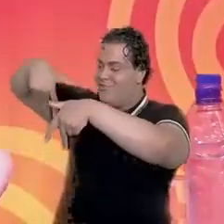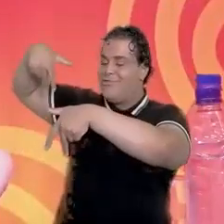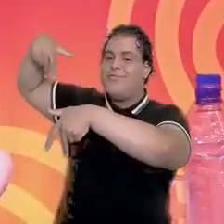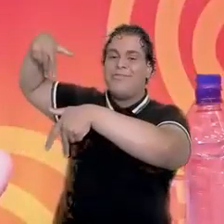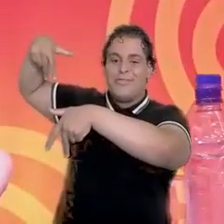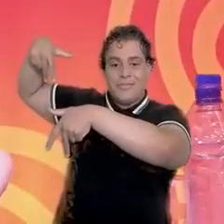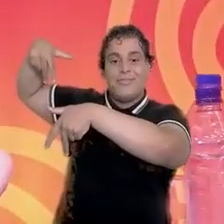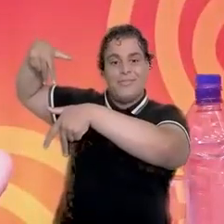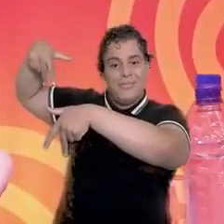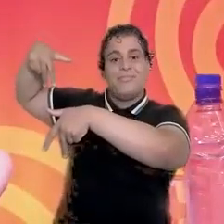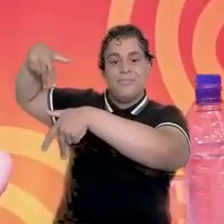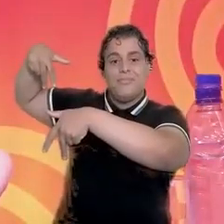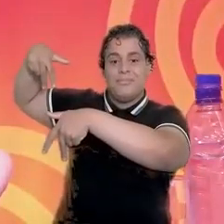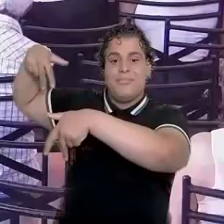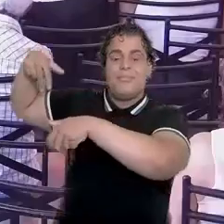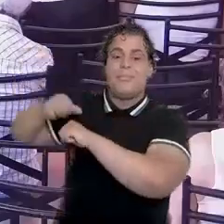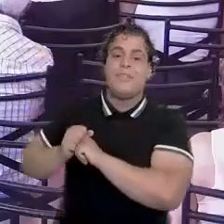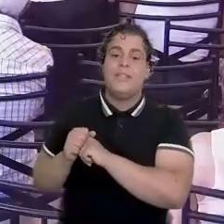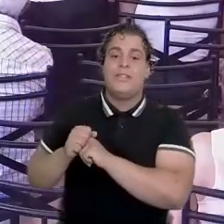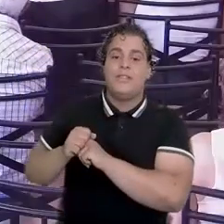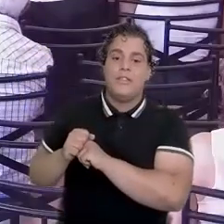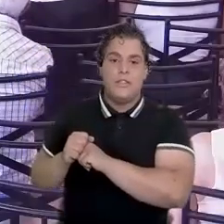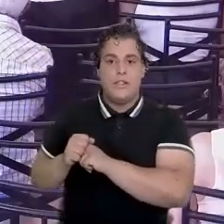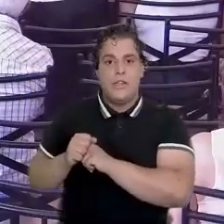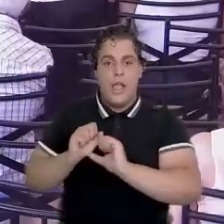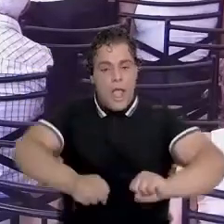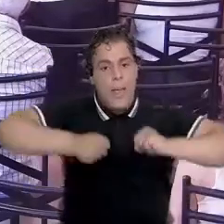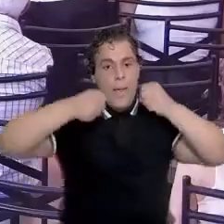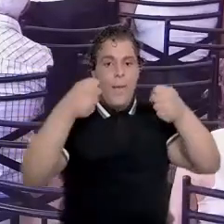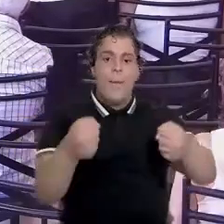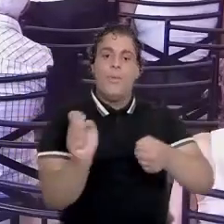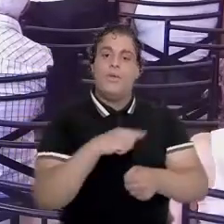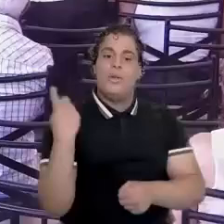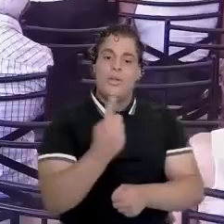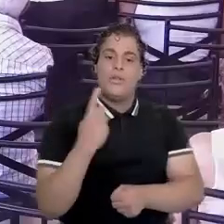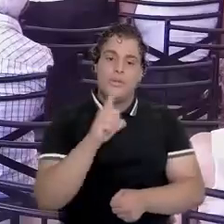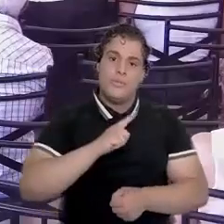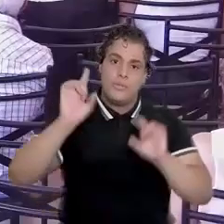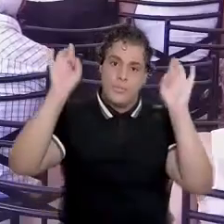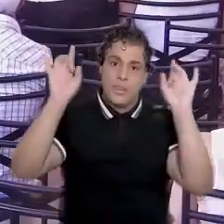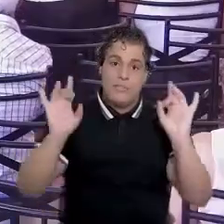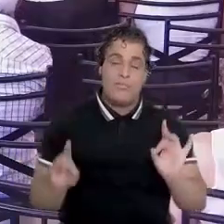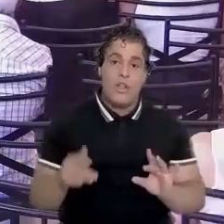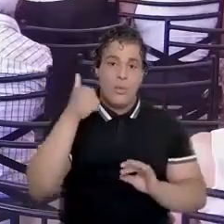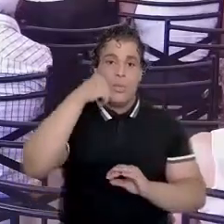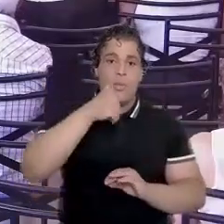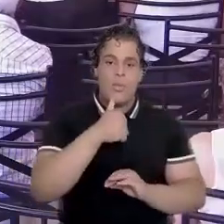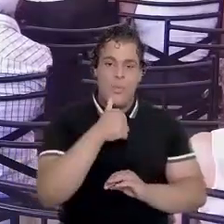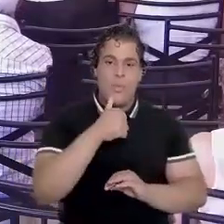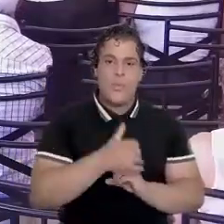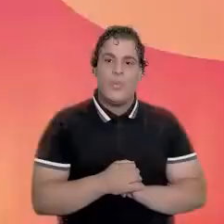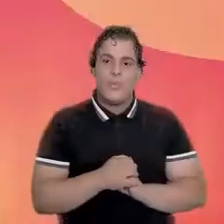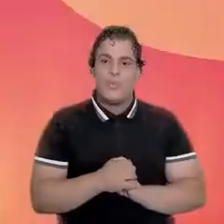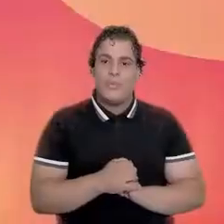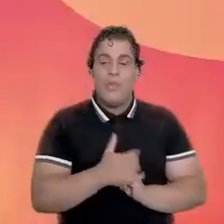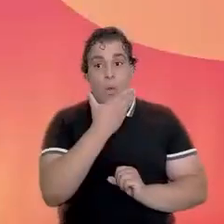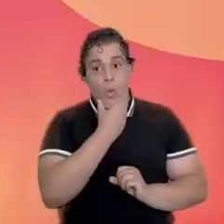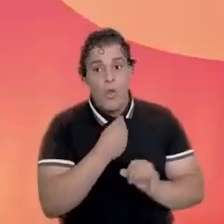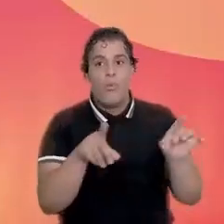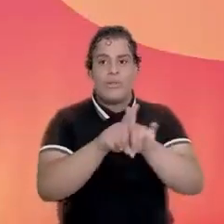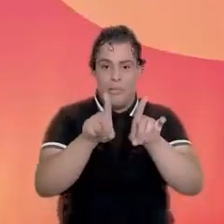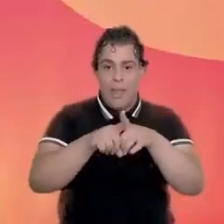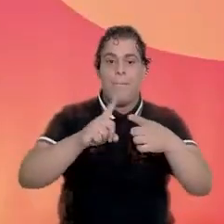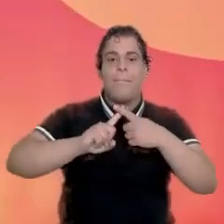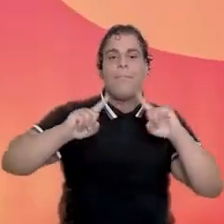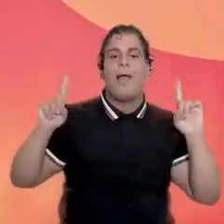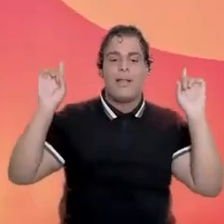É esse poder que emana de nós, em especial as mulheres, os homens também, mas